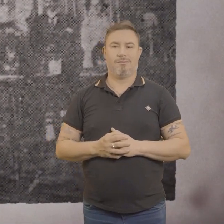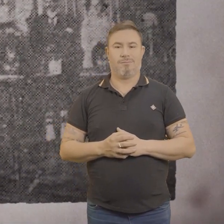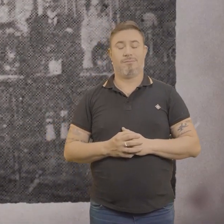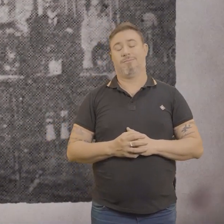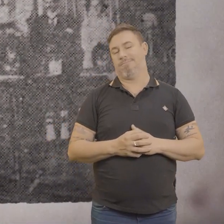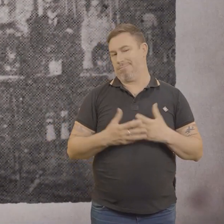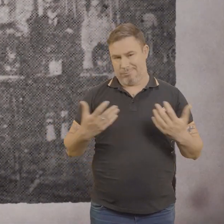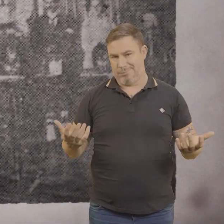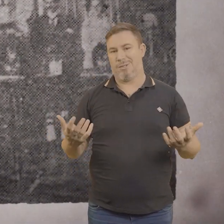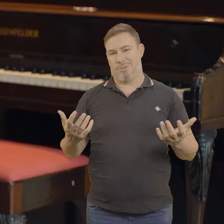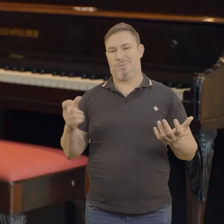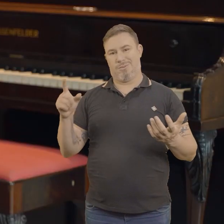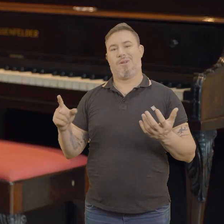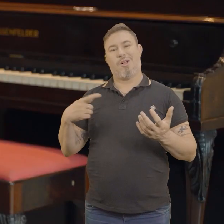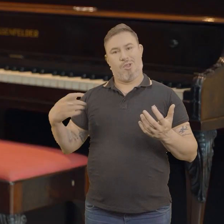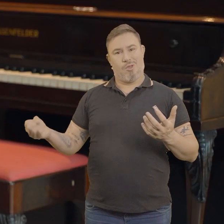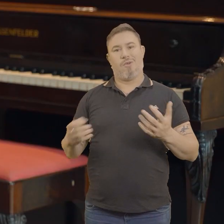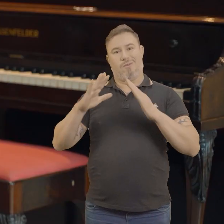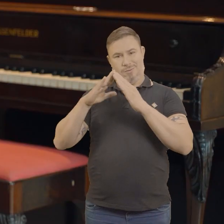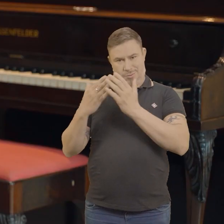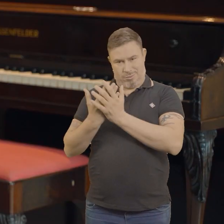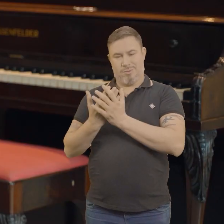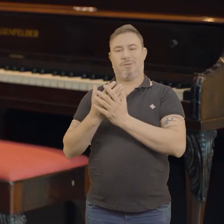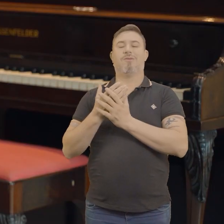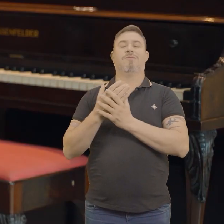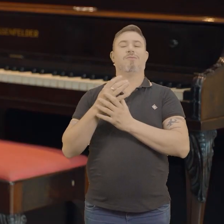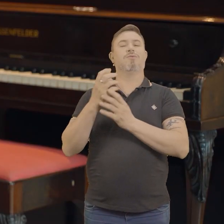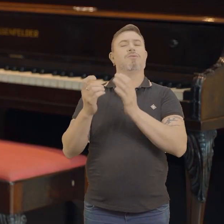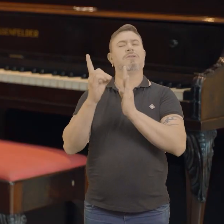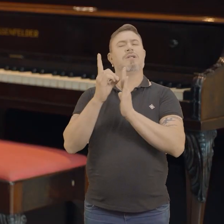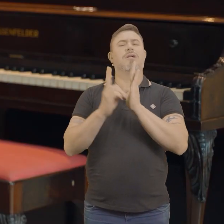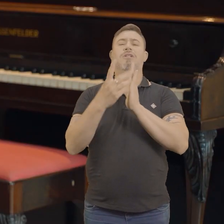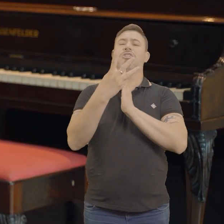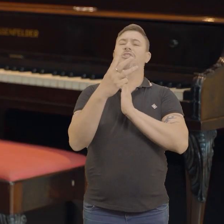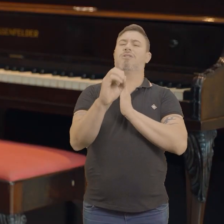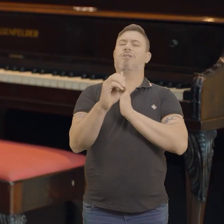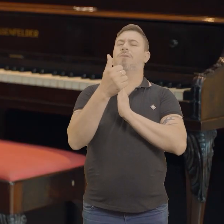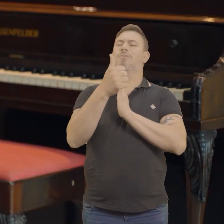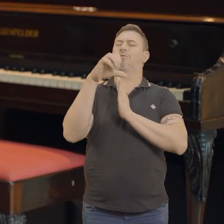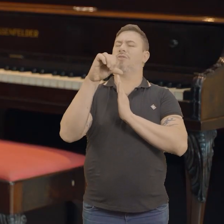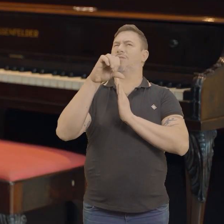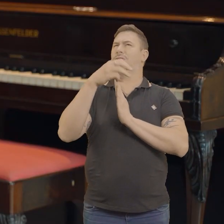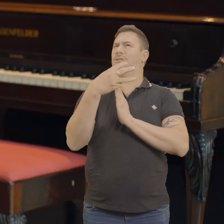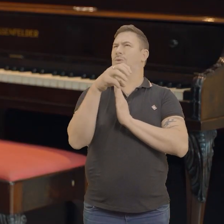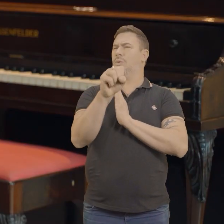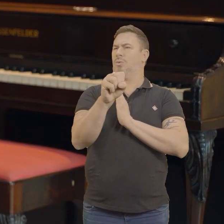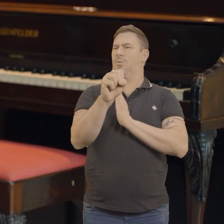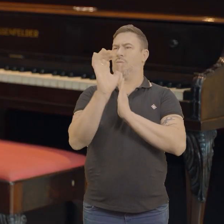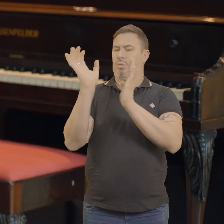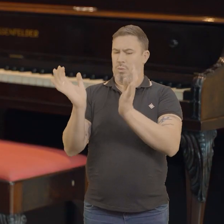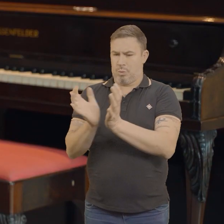Bom, o conservatório ele foi fundado na década de 30, eu acho que 1938, por um